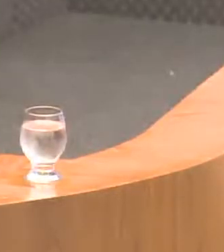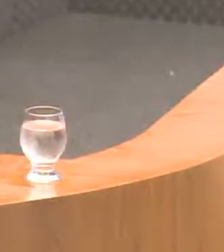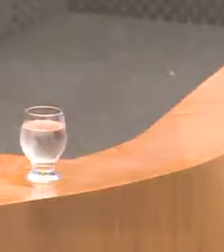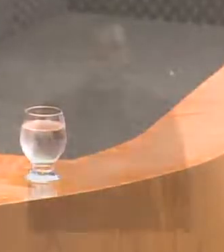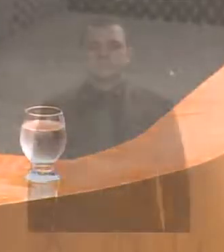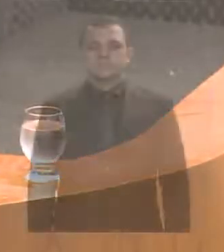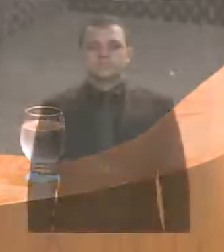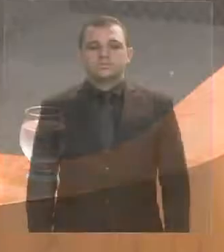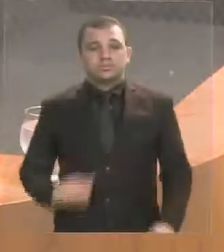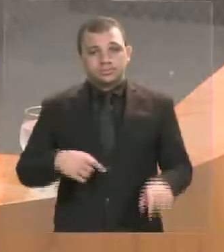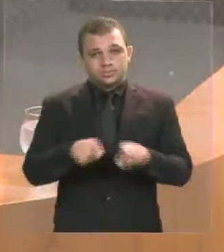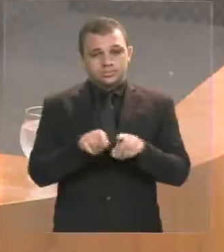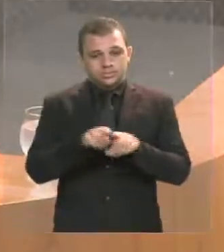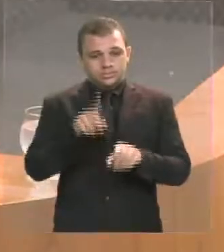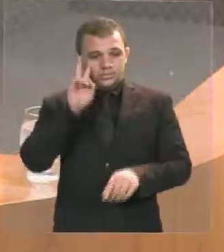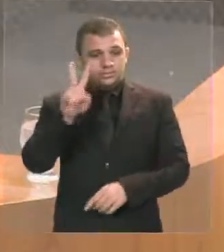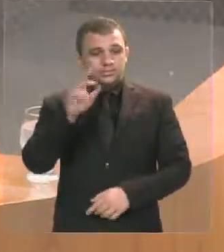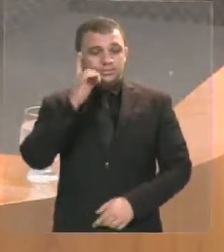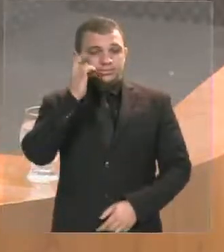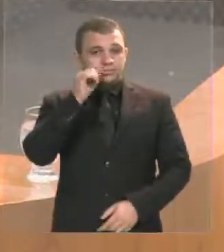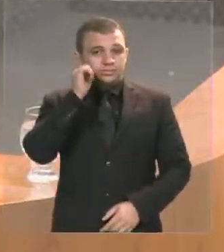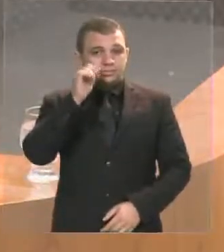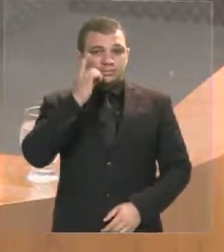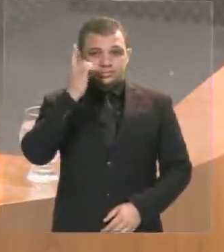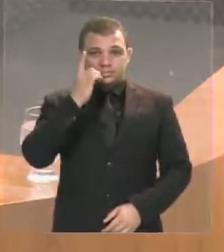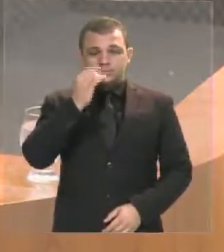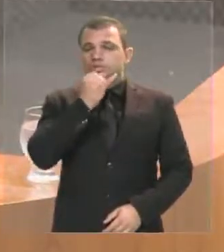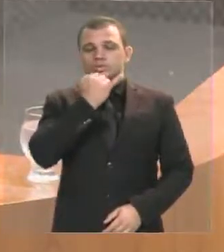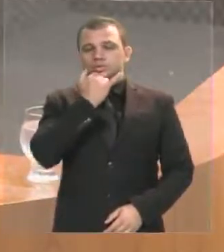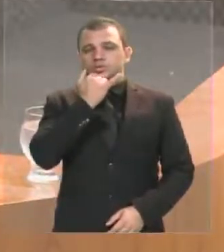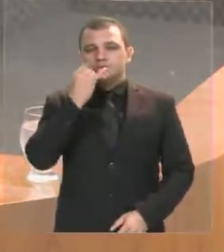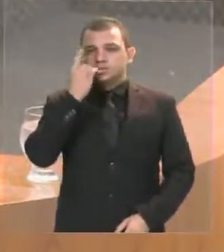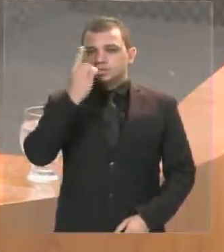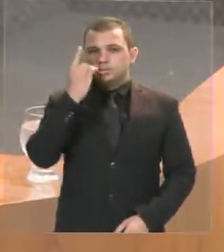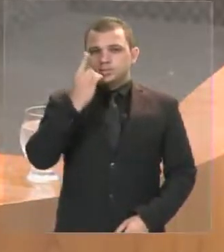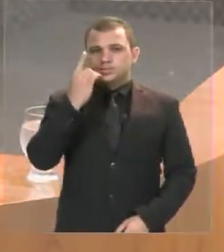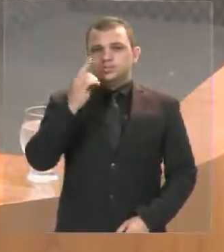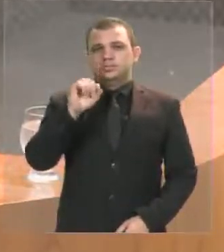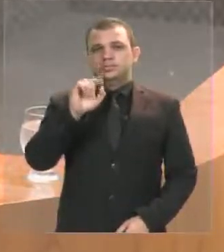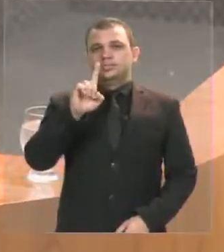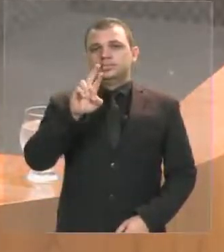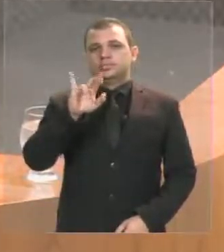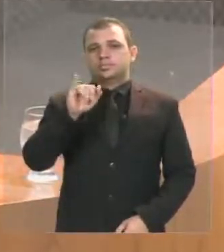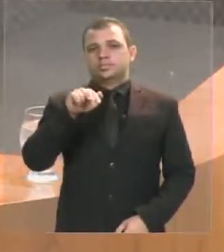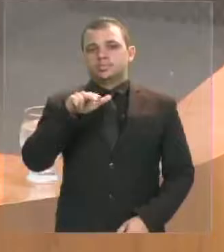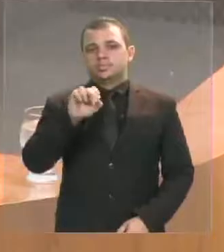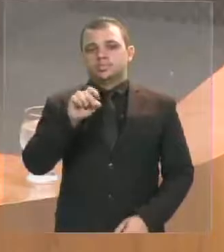Eu vi também a deputada, me perdoe, deputado Zé Adriano, falando